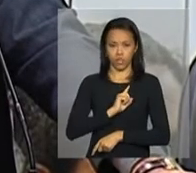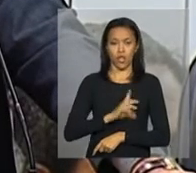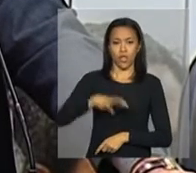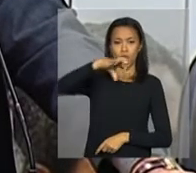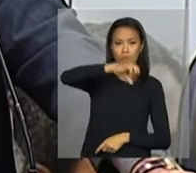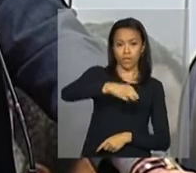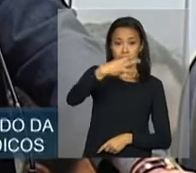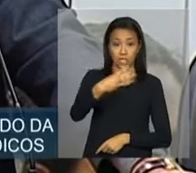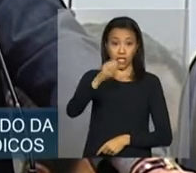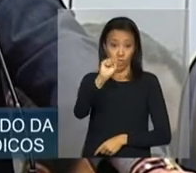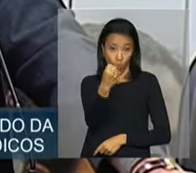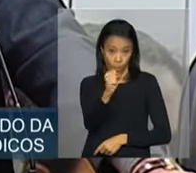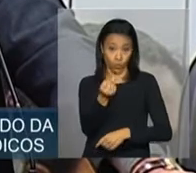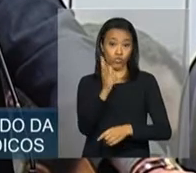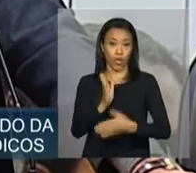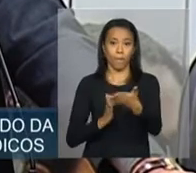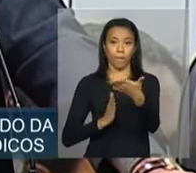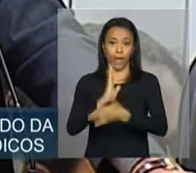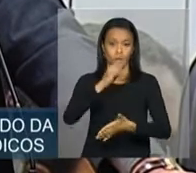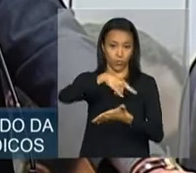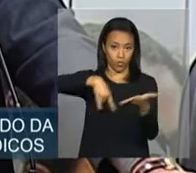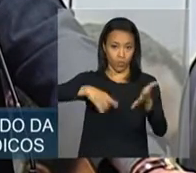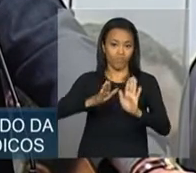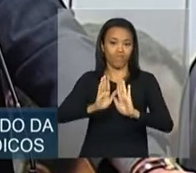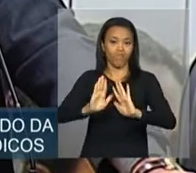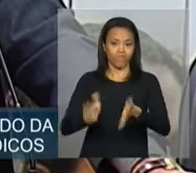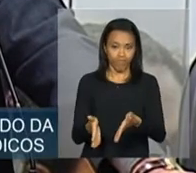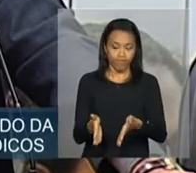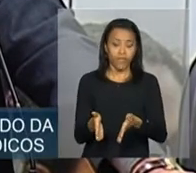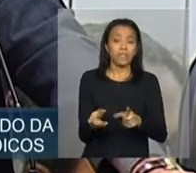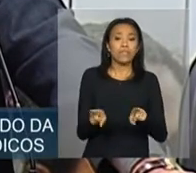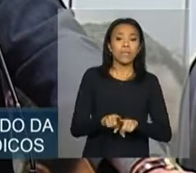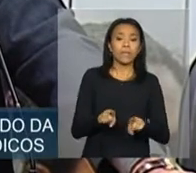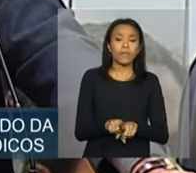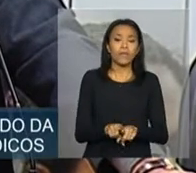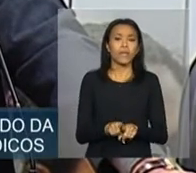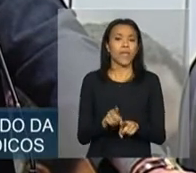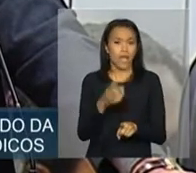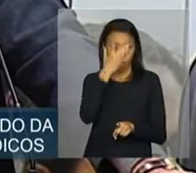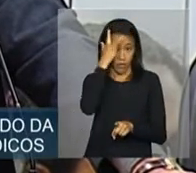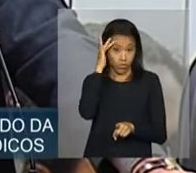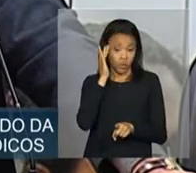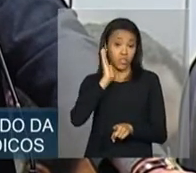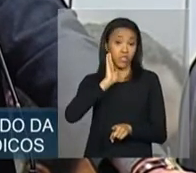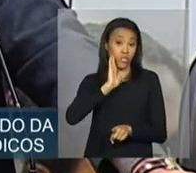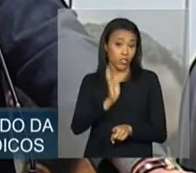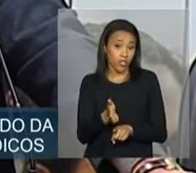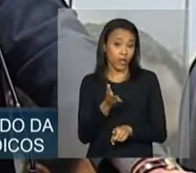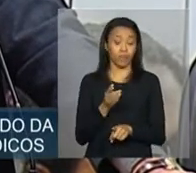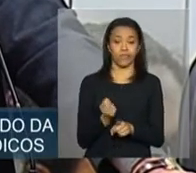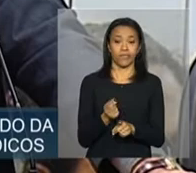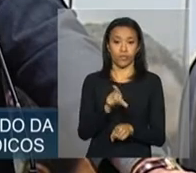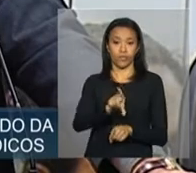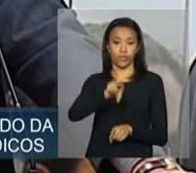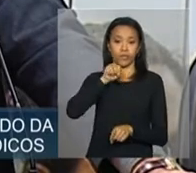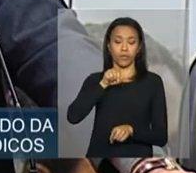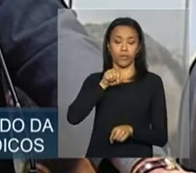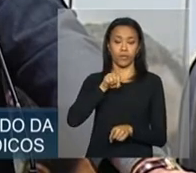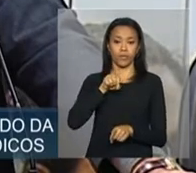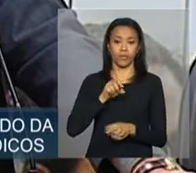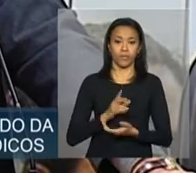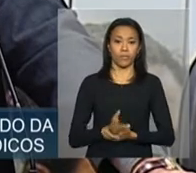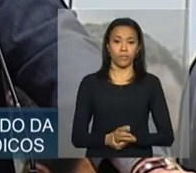a938 homologação no dia seis e ouvir dentro daqueles que fizeram chamada a opção por